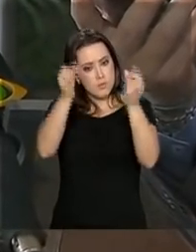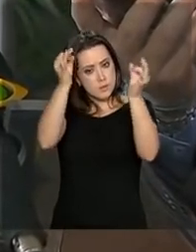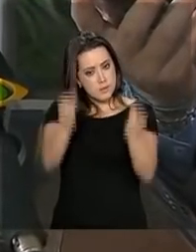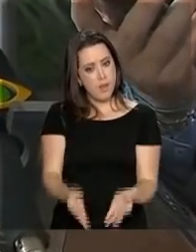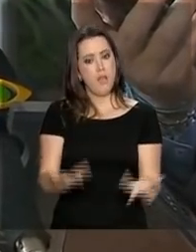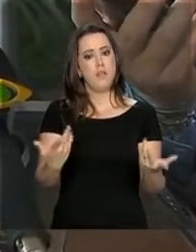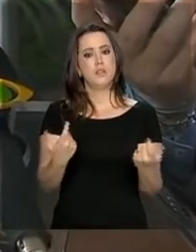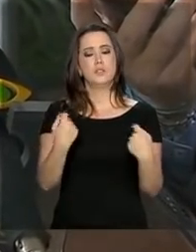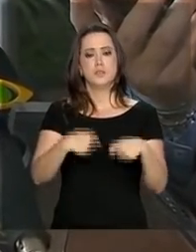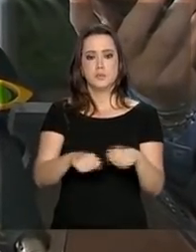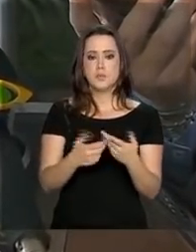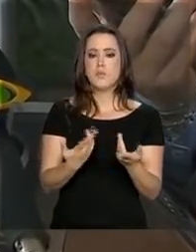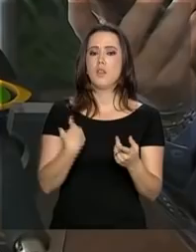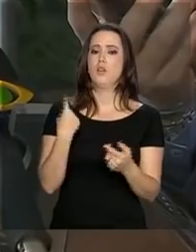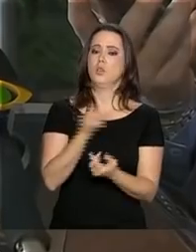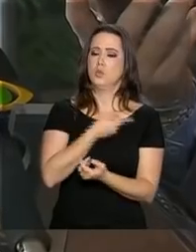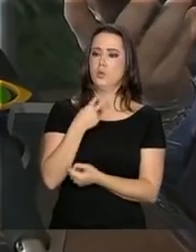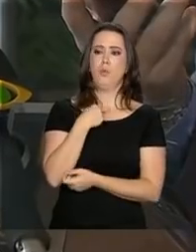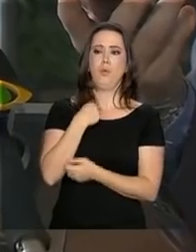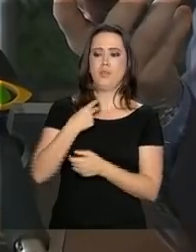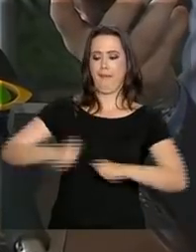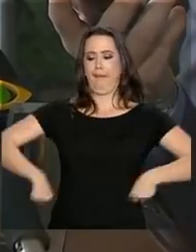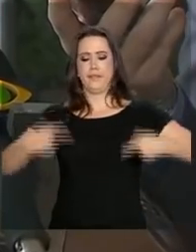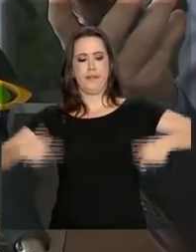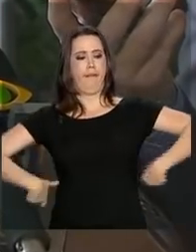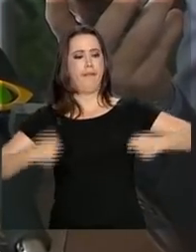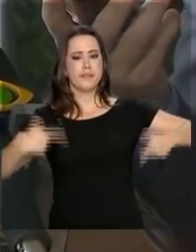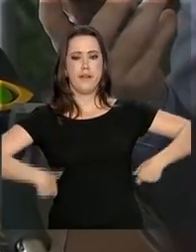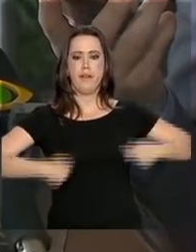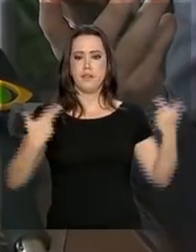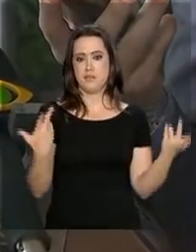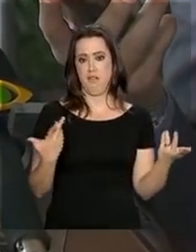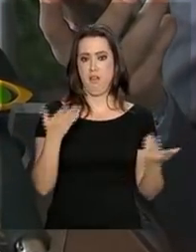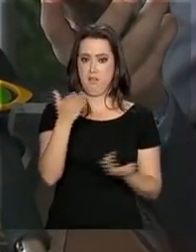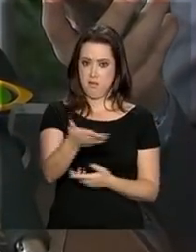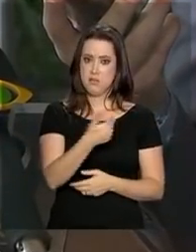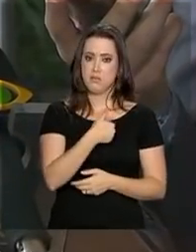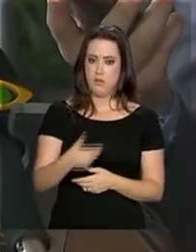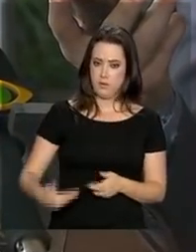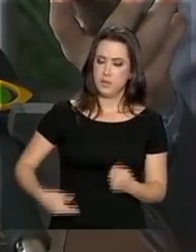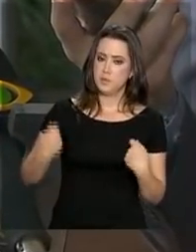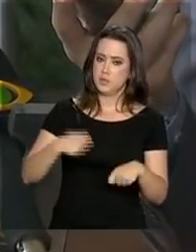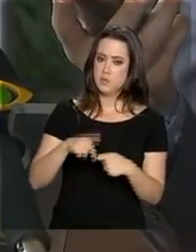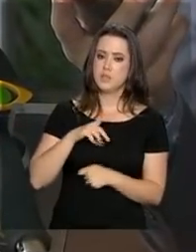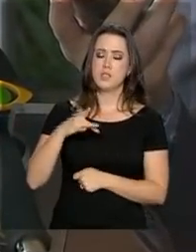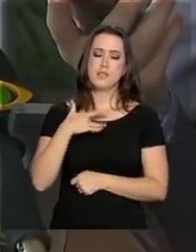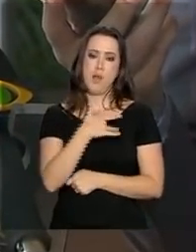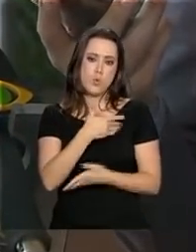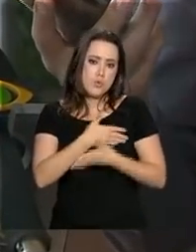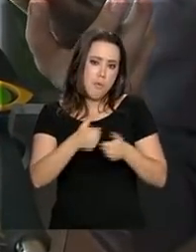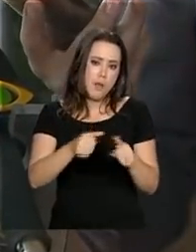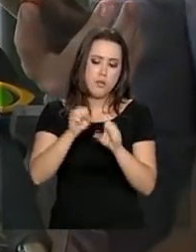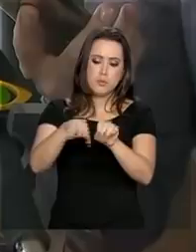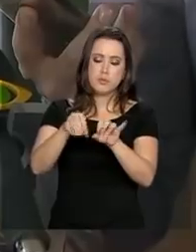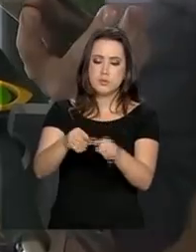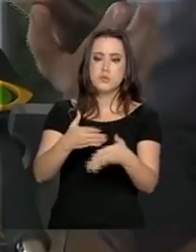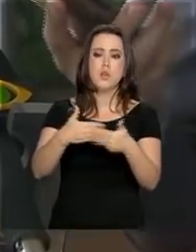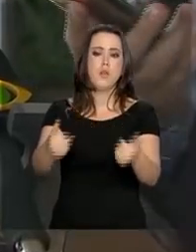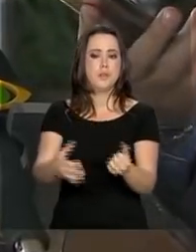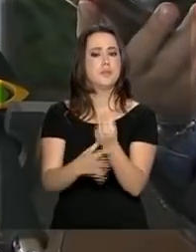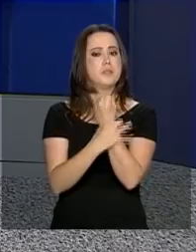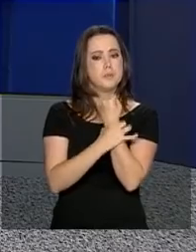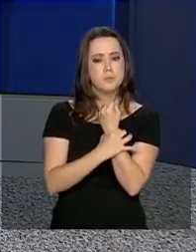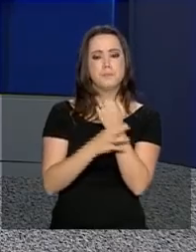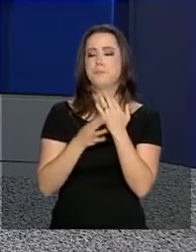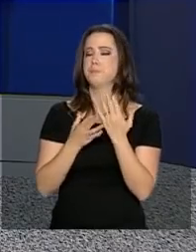tem que negar o vestido pra filha já teve negócio pra filha é isso que o governo vai fazer pra que para ter saúde melhor para a educação na europa de segurança